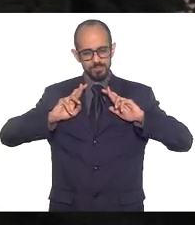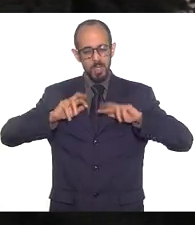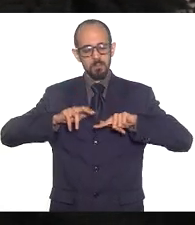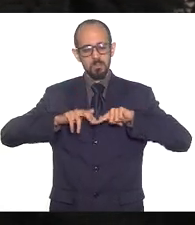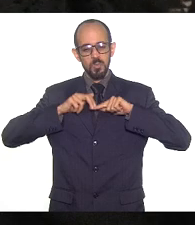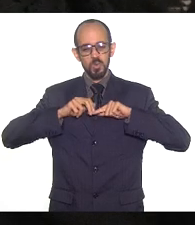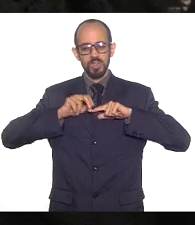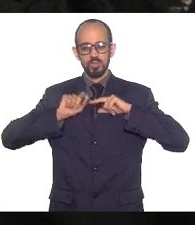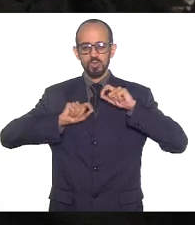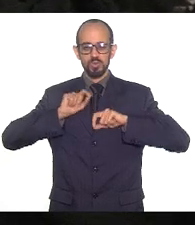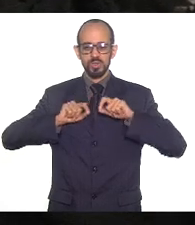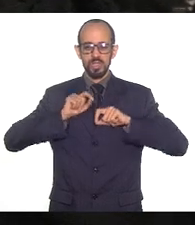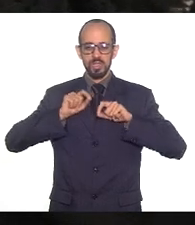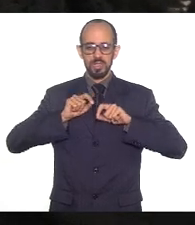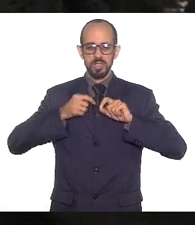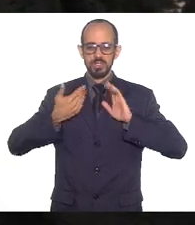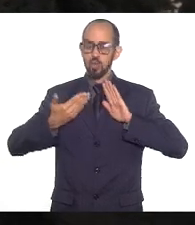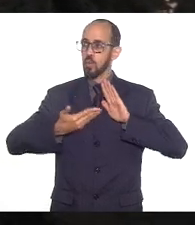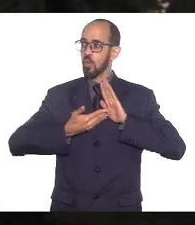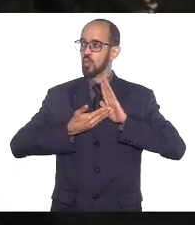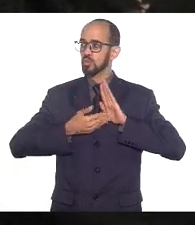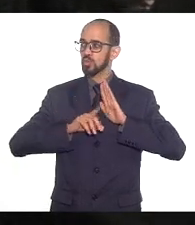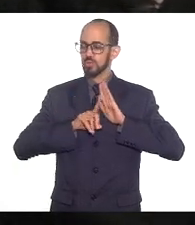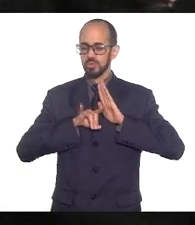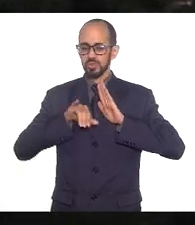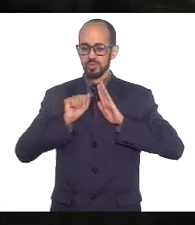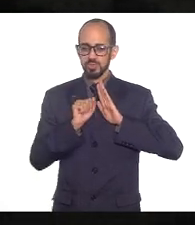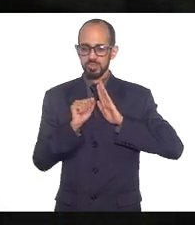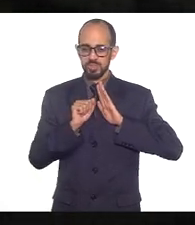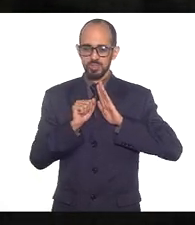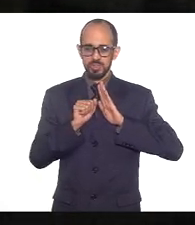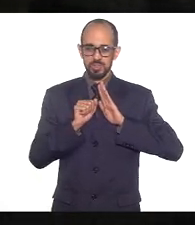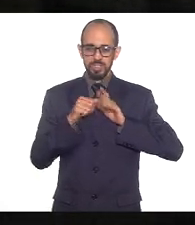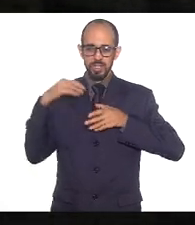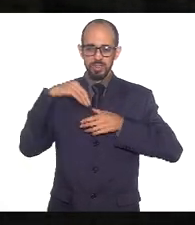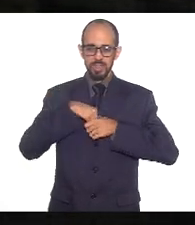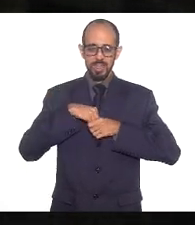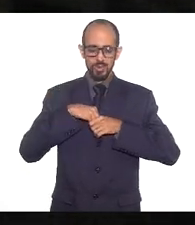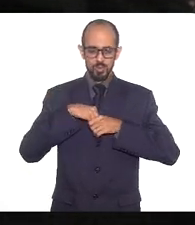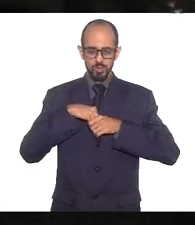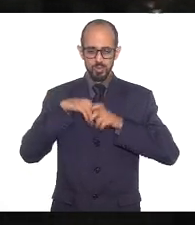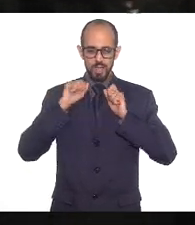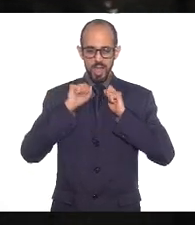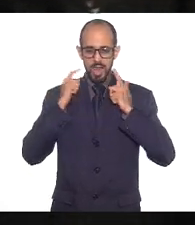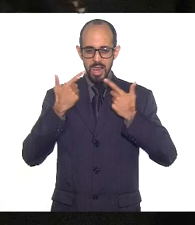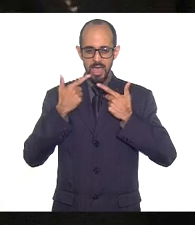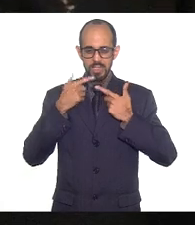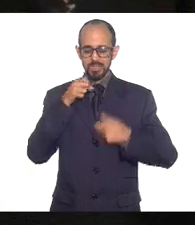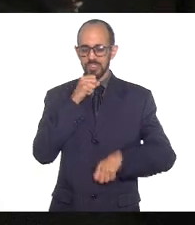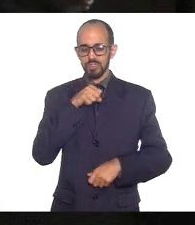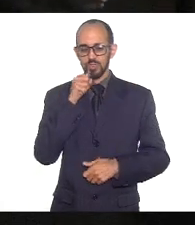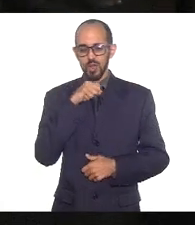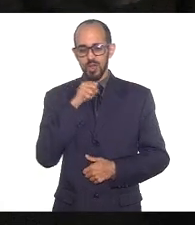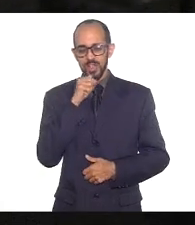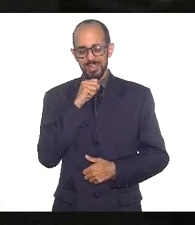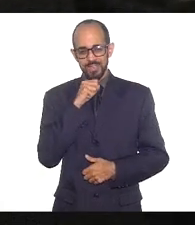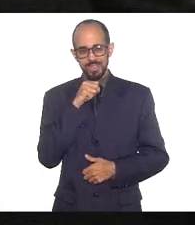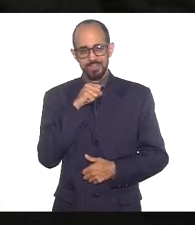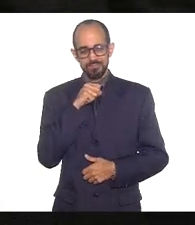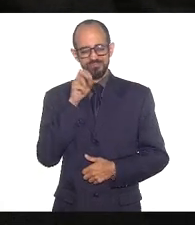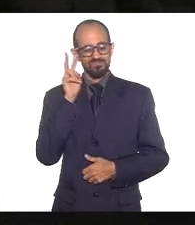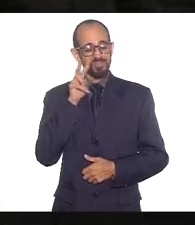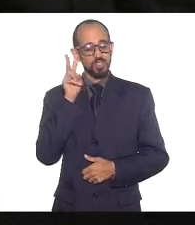que o último dia dentro dessa casa que é histórica no Rio de Janeiro e no Brasil